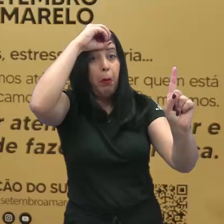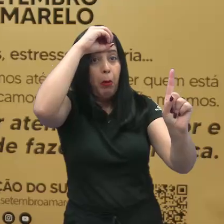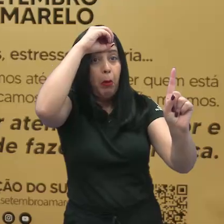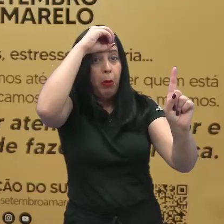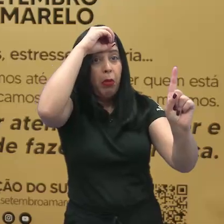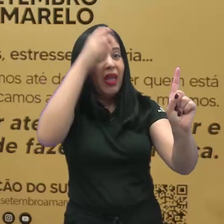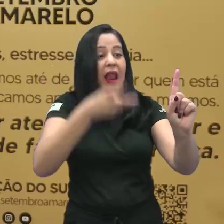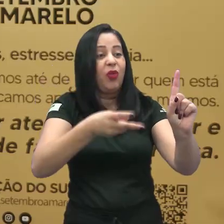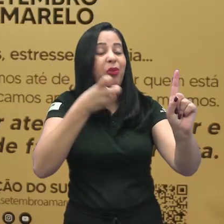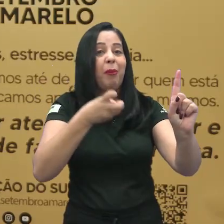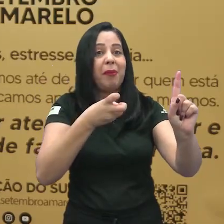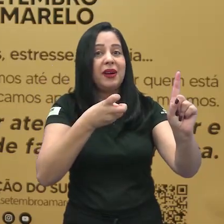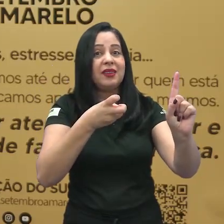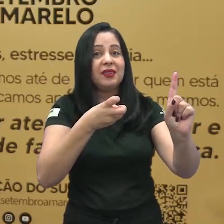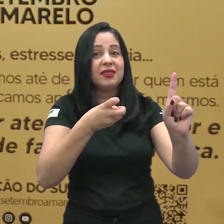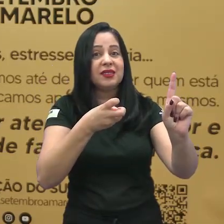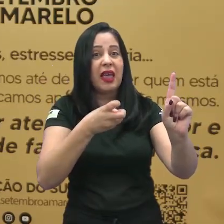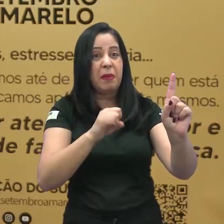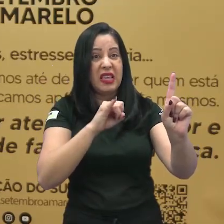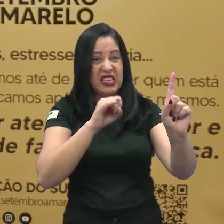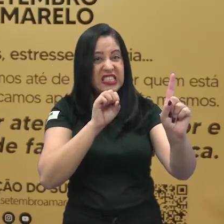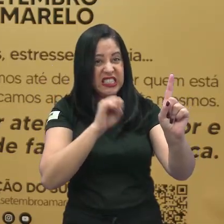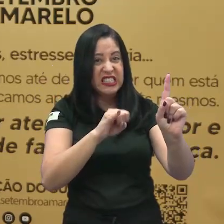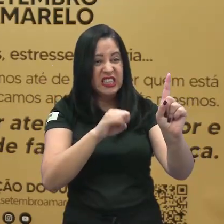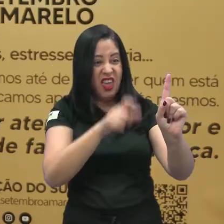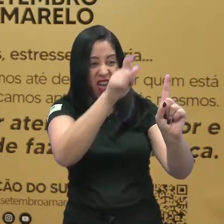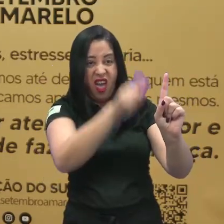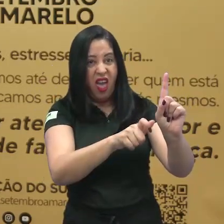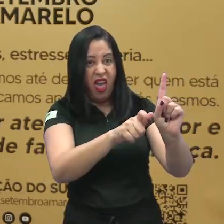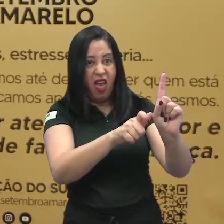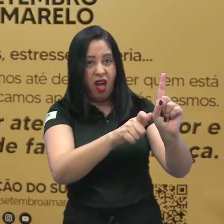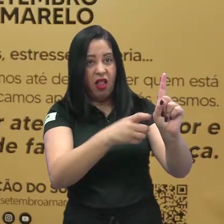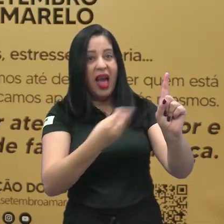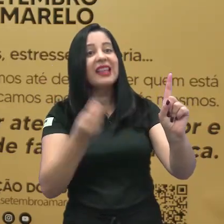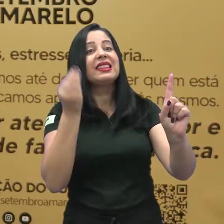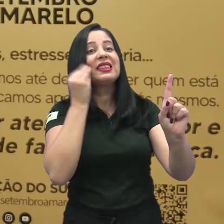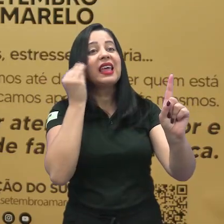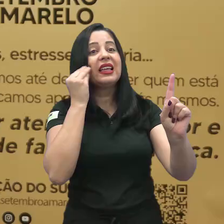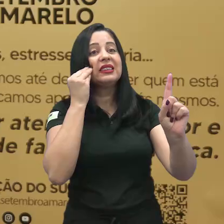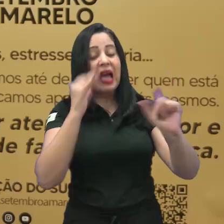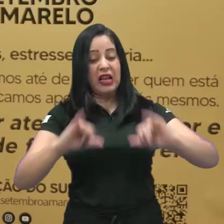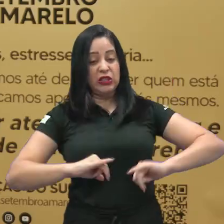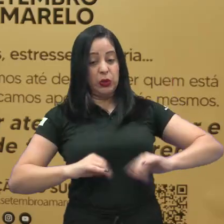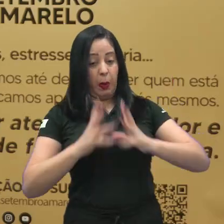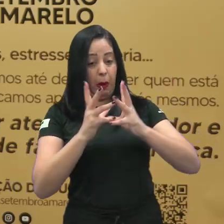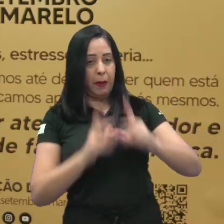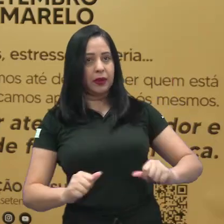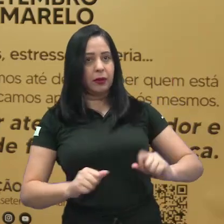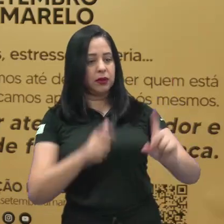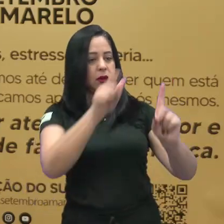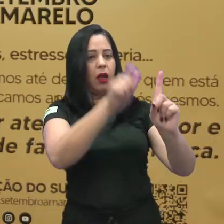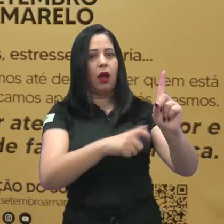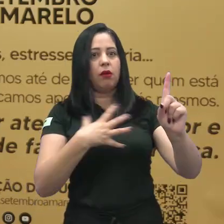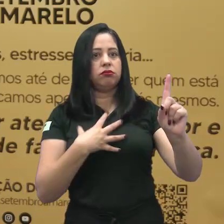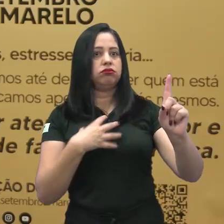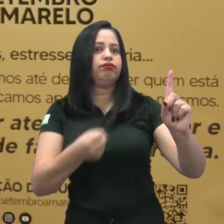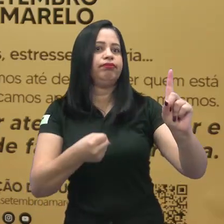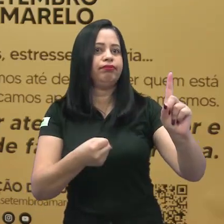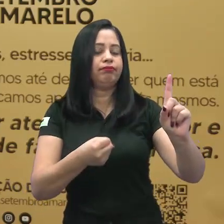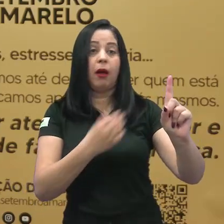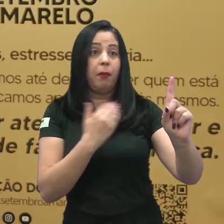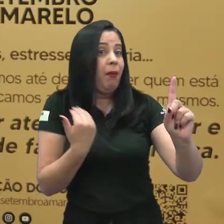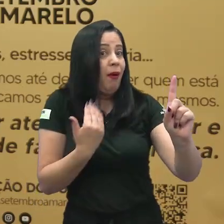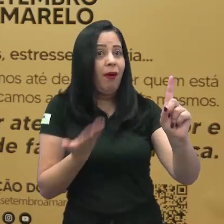conexão de que ao tentar tirar a dor, a vida vai junto, né? E aí geralmente quando a gente abre